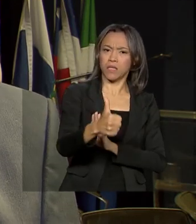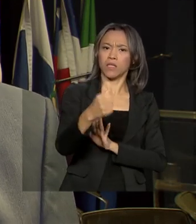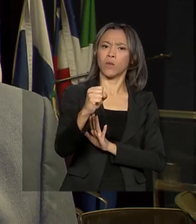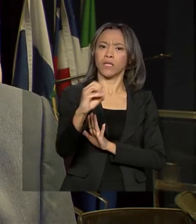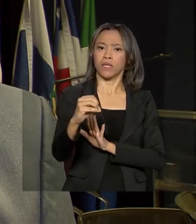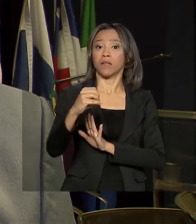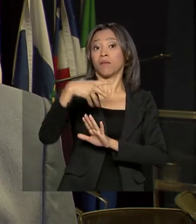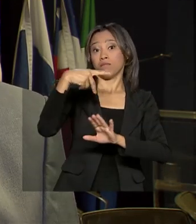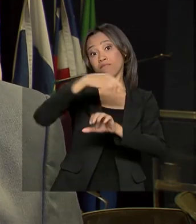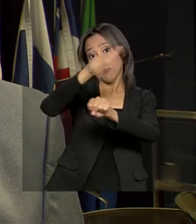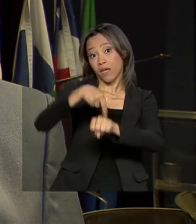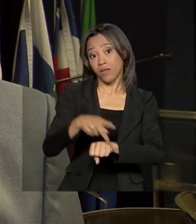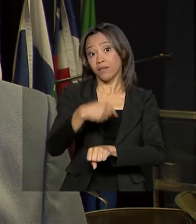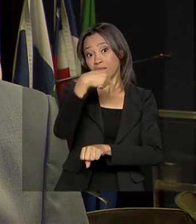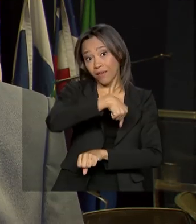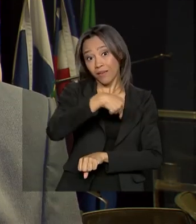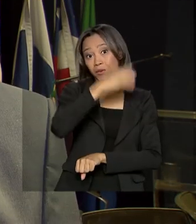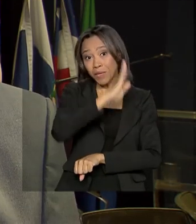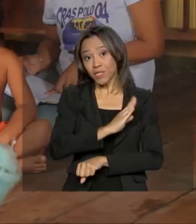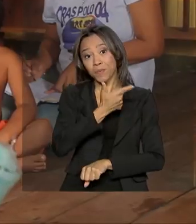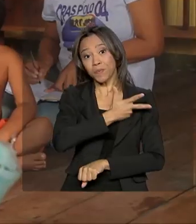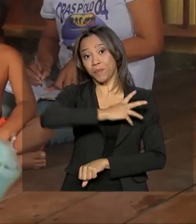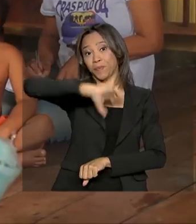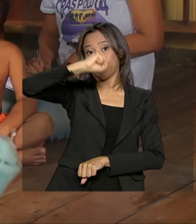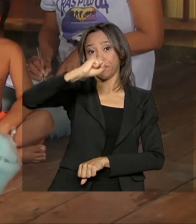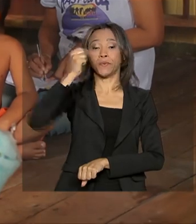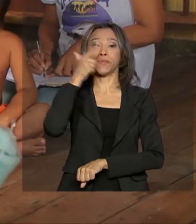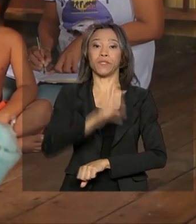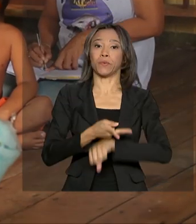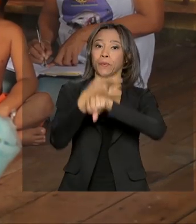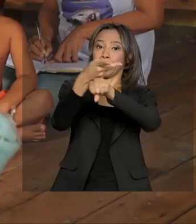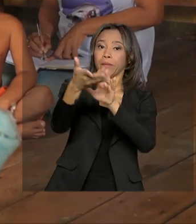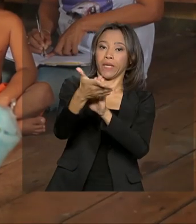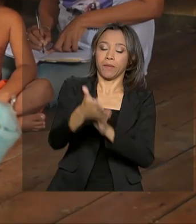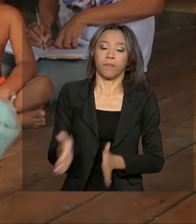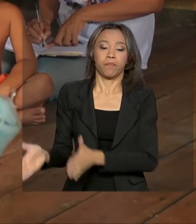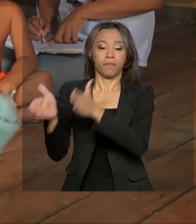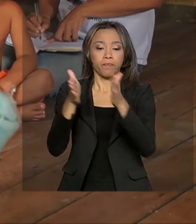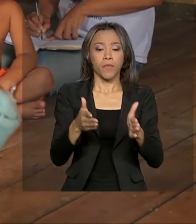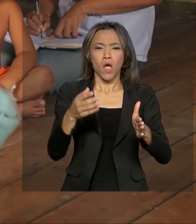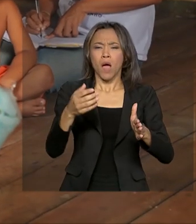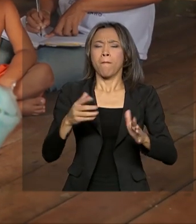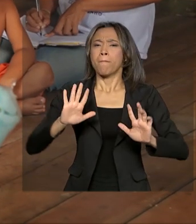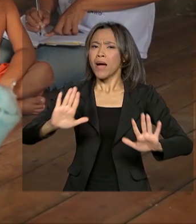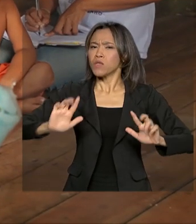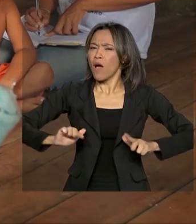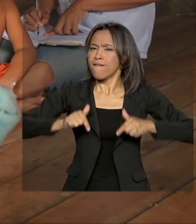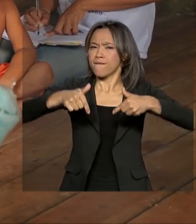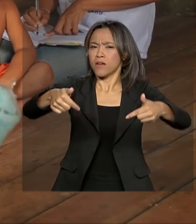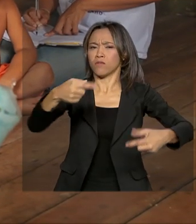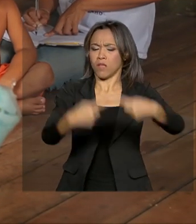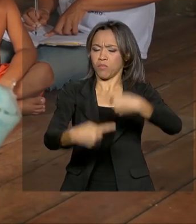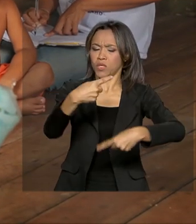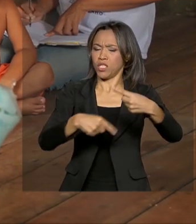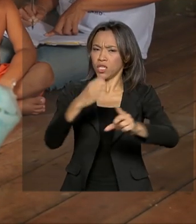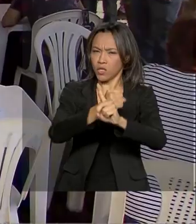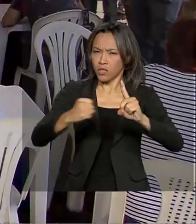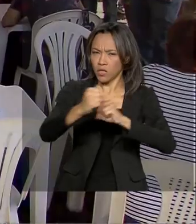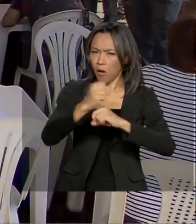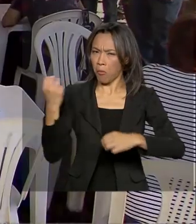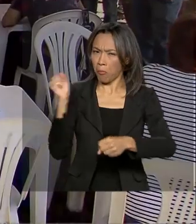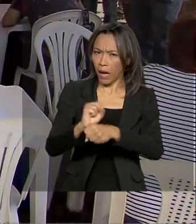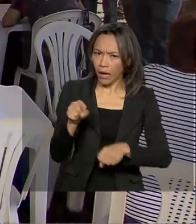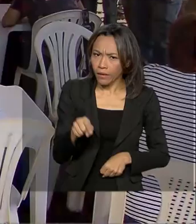premiado. Então, a gente está muito orgulhoso disso. Mas os avanços na política de desenvolvimento social não ficam só aí.